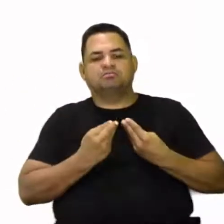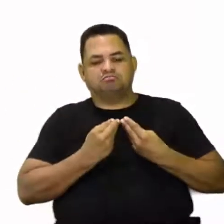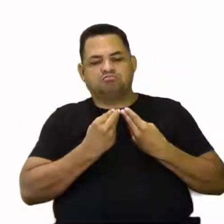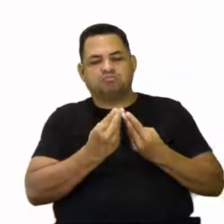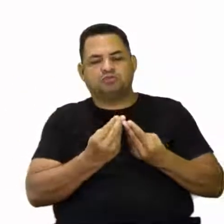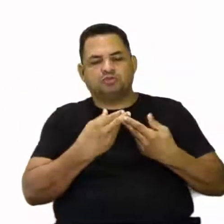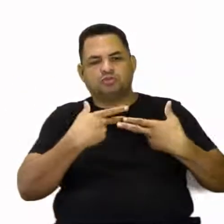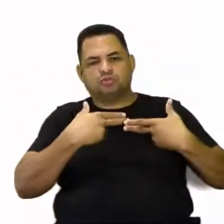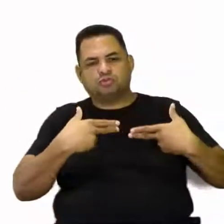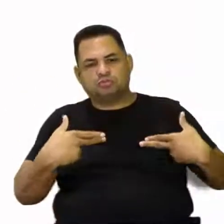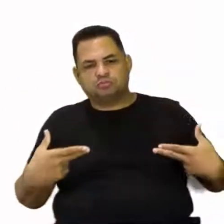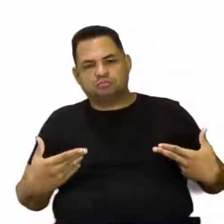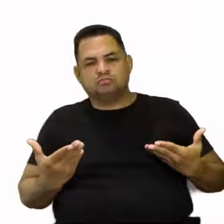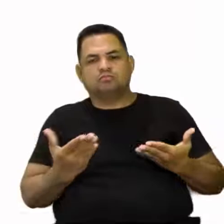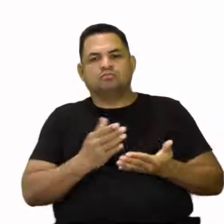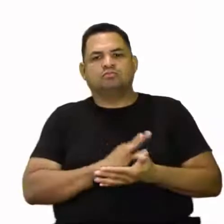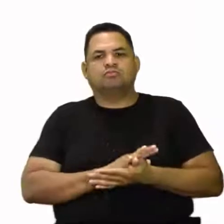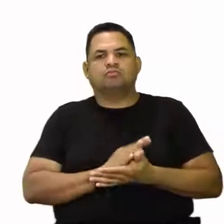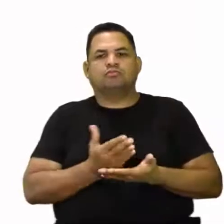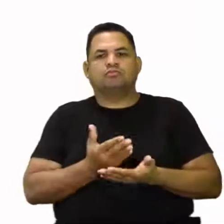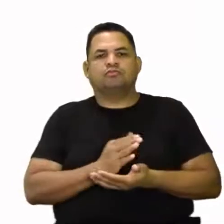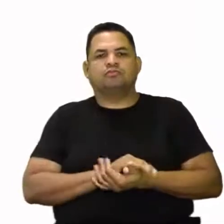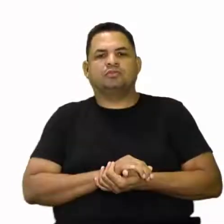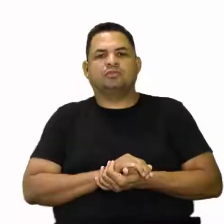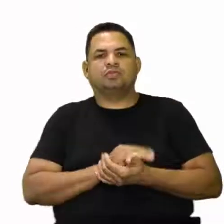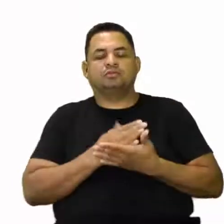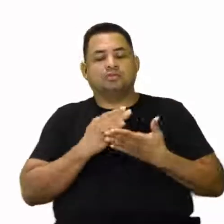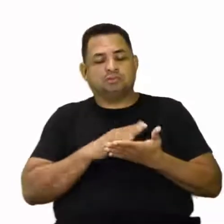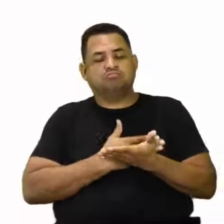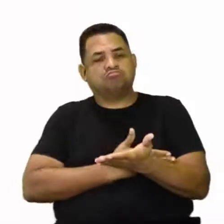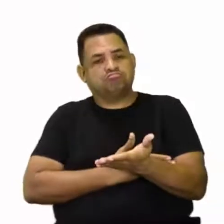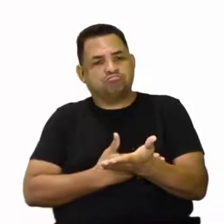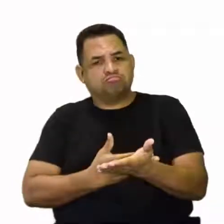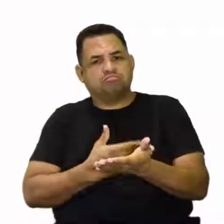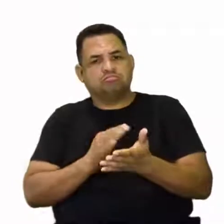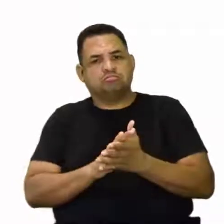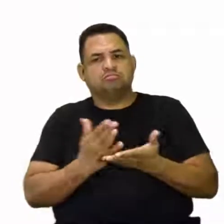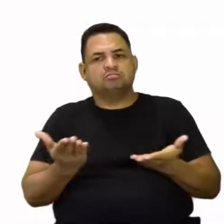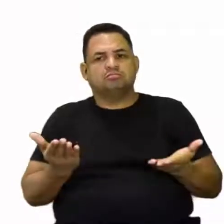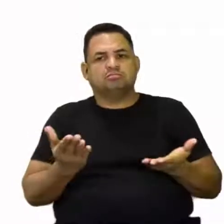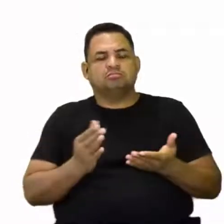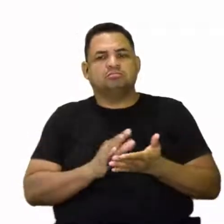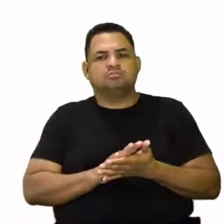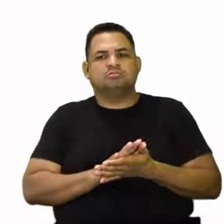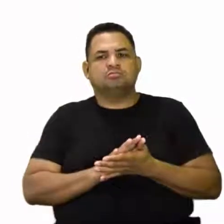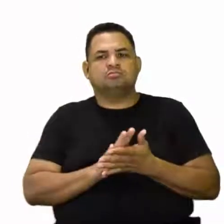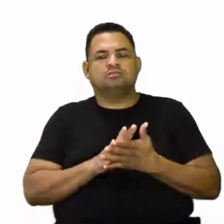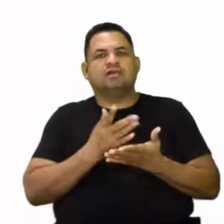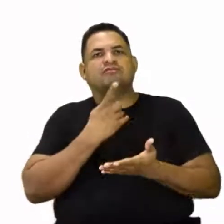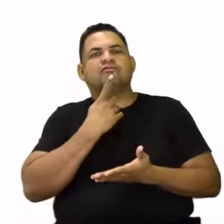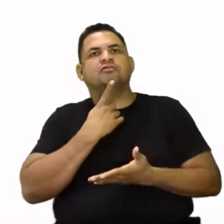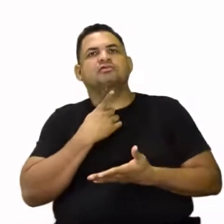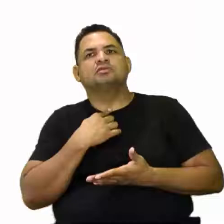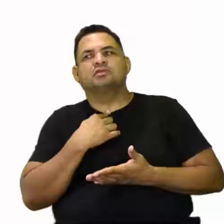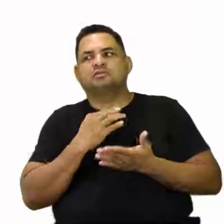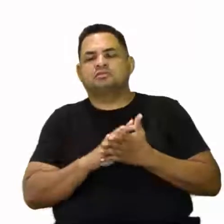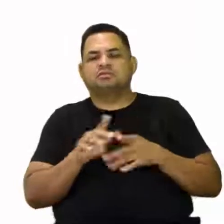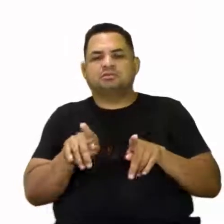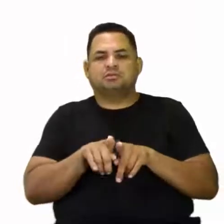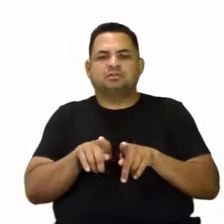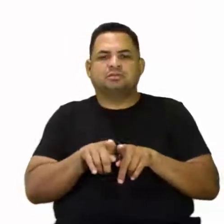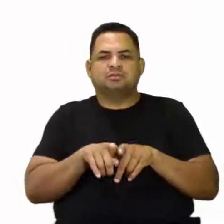coisas, fazer pedidos de forma educada e para expressar desejos. E ele